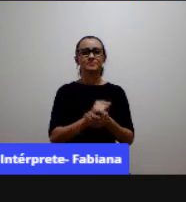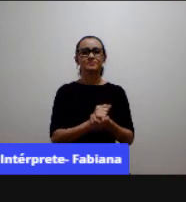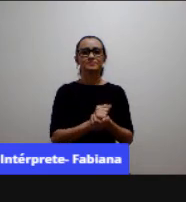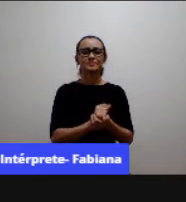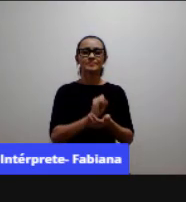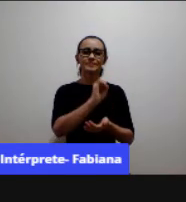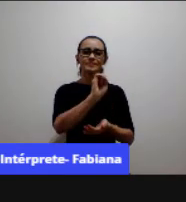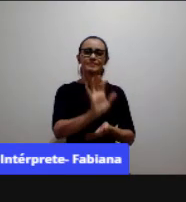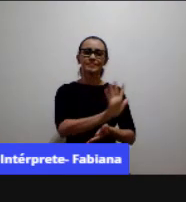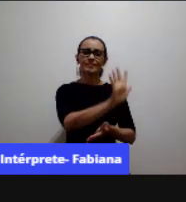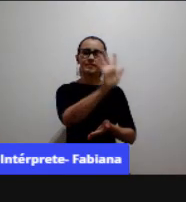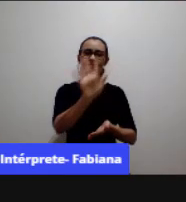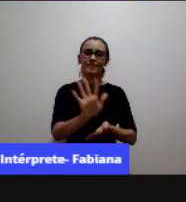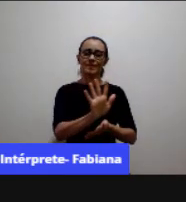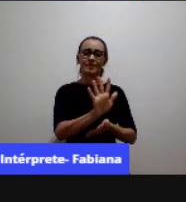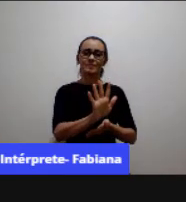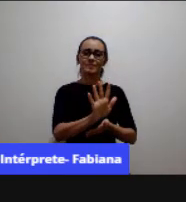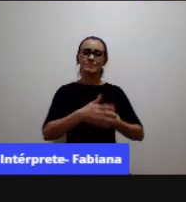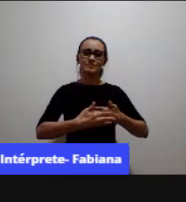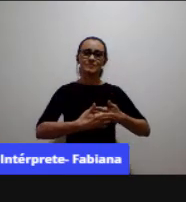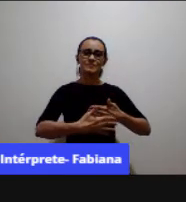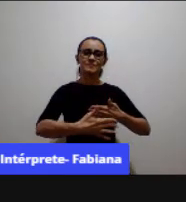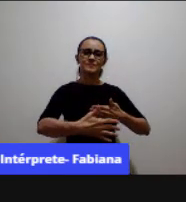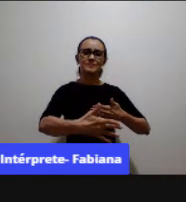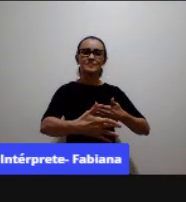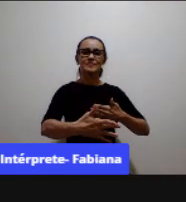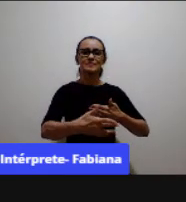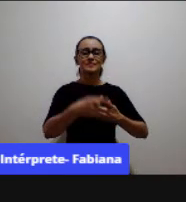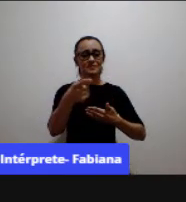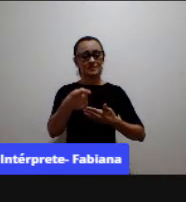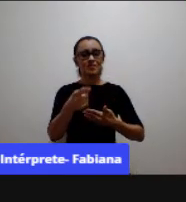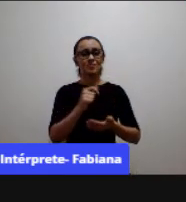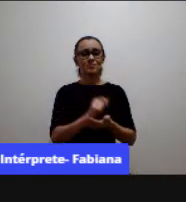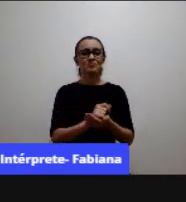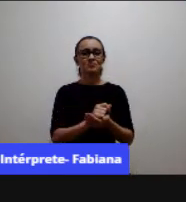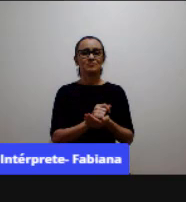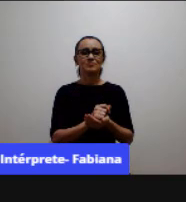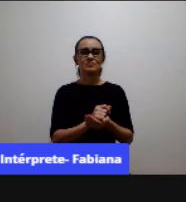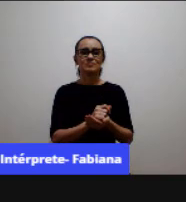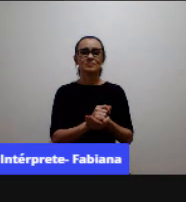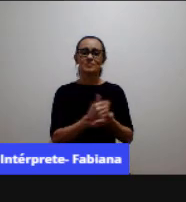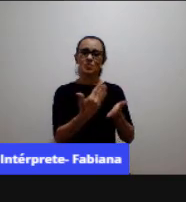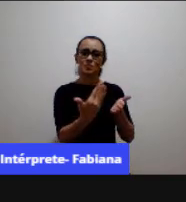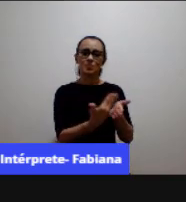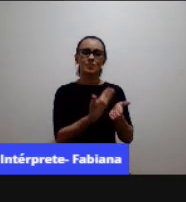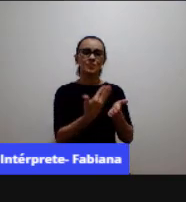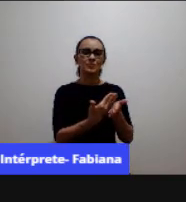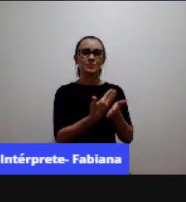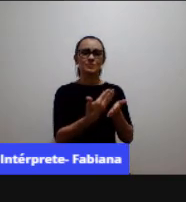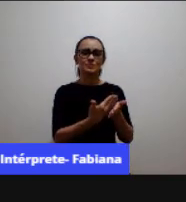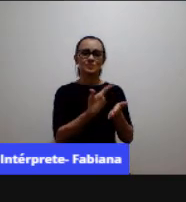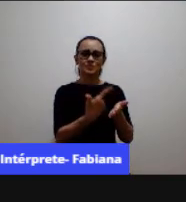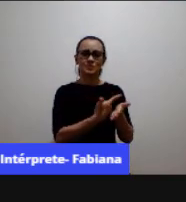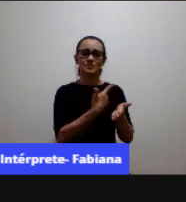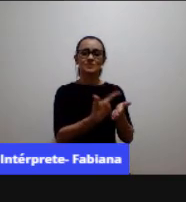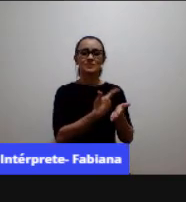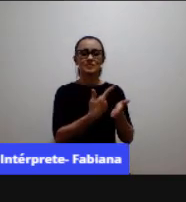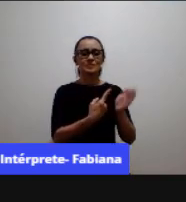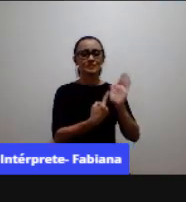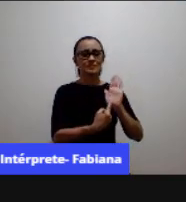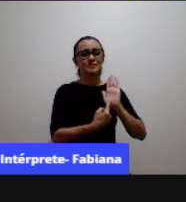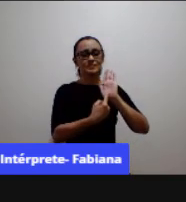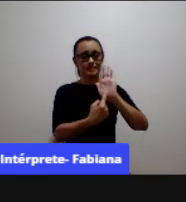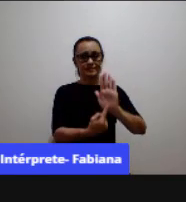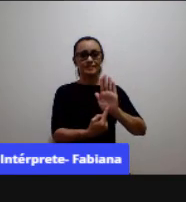da imagem, do portfólio só, e as nossas referências, do livro que eu mostrei para vocês, a